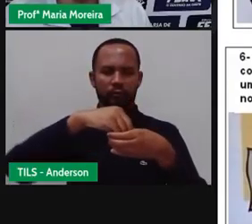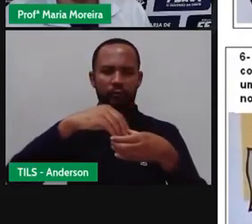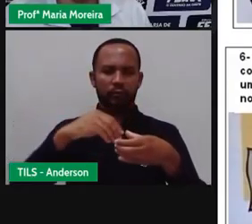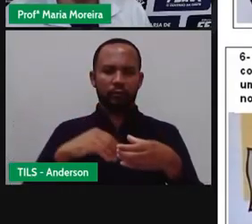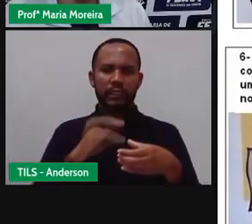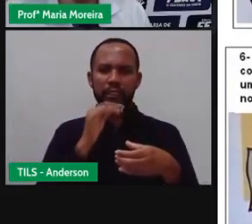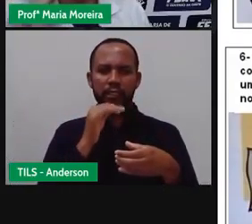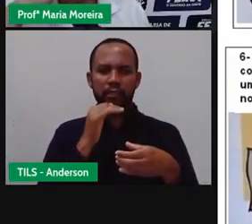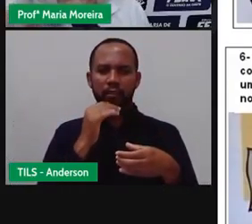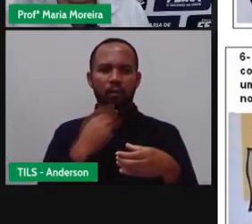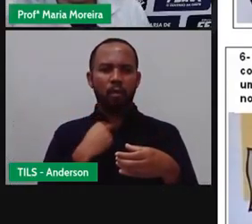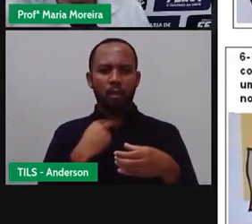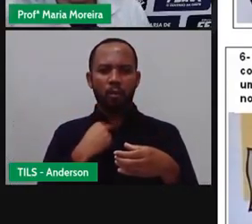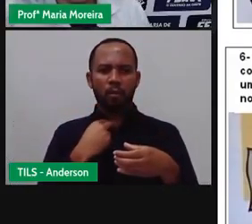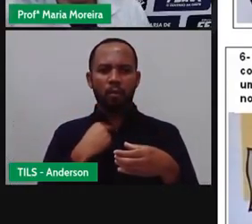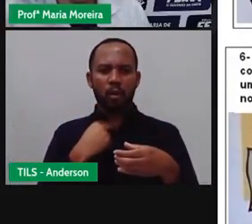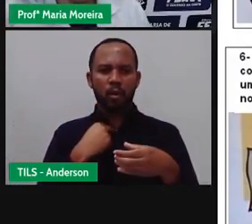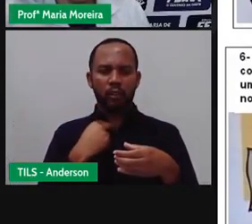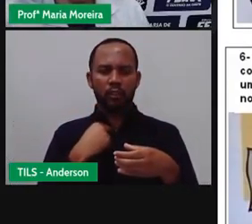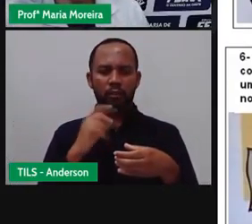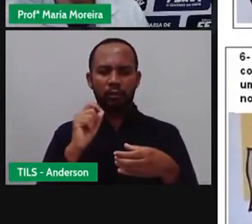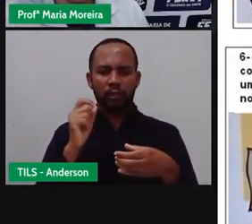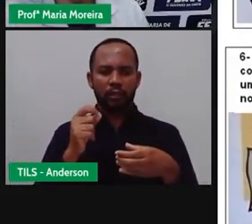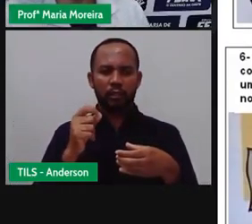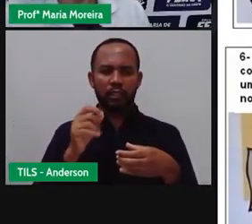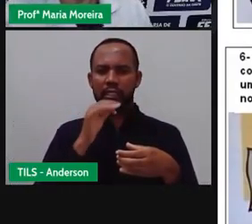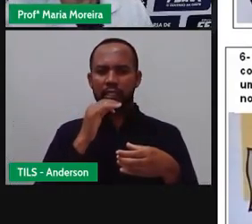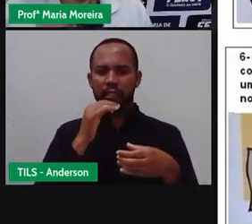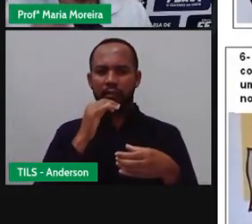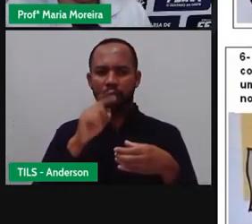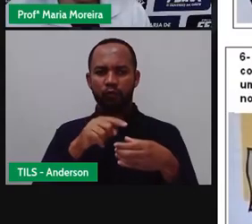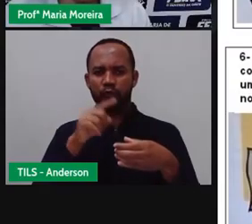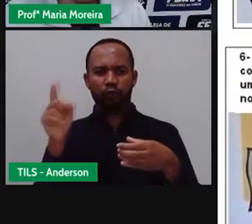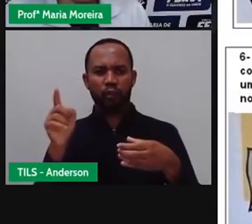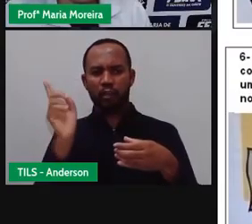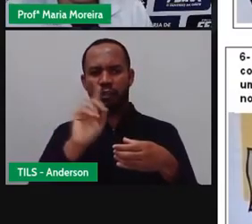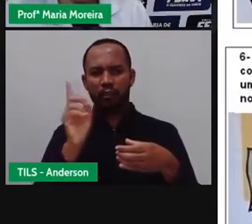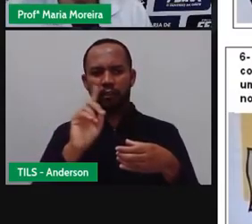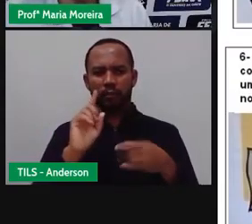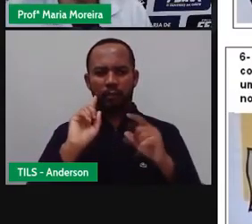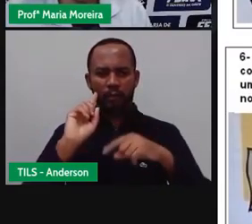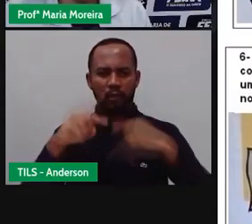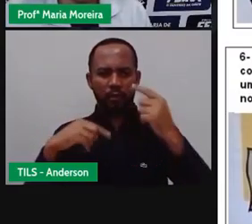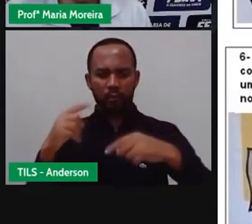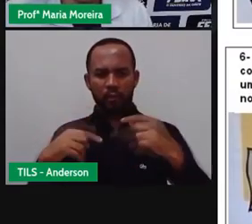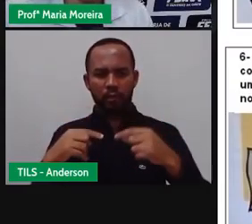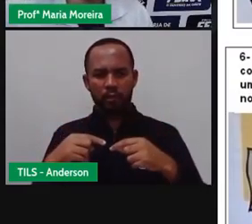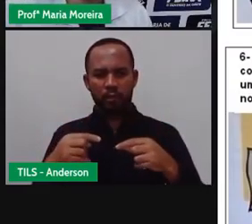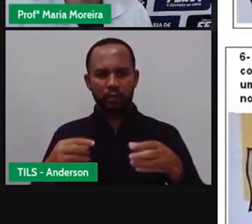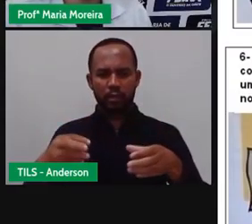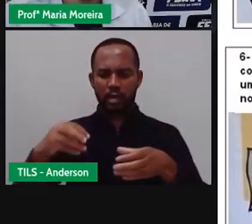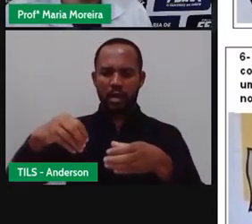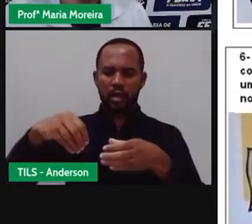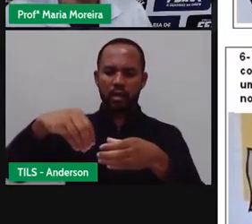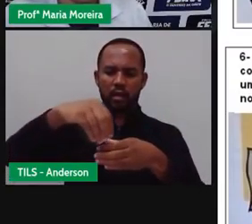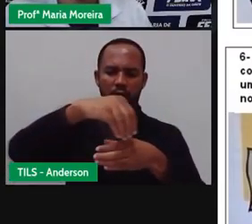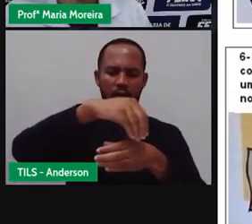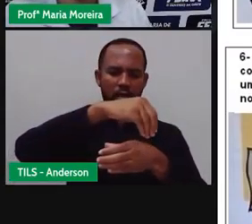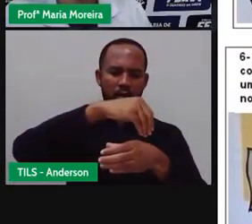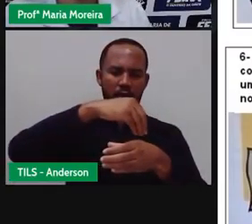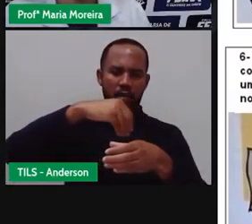para fora, porque depois você vai precisar tampar com o tecido, tá? Depois, coloque a areia em volta do